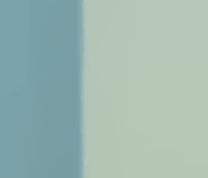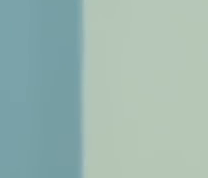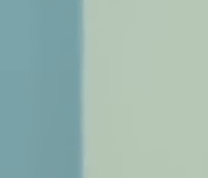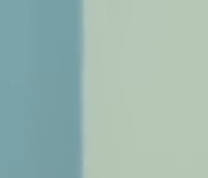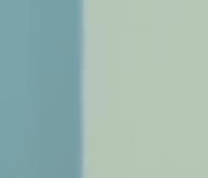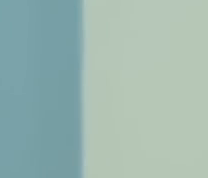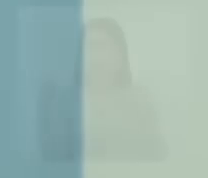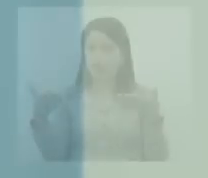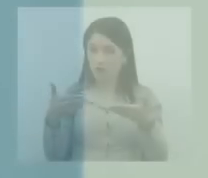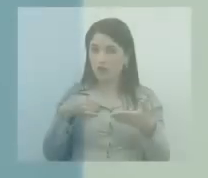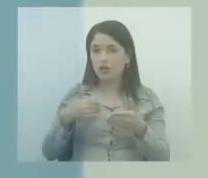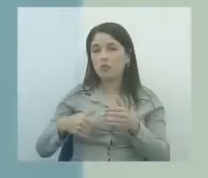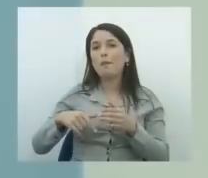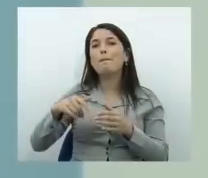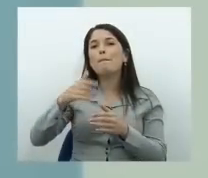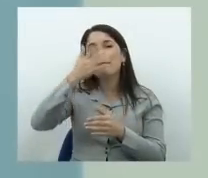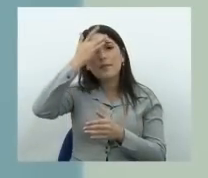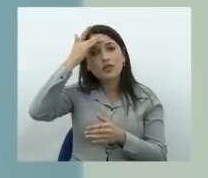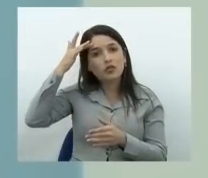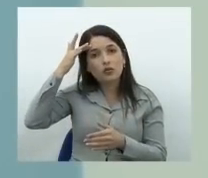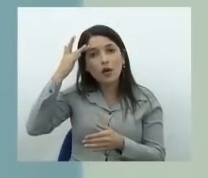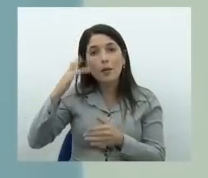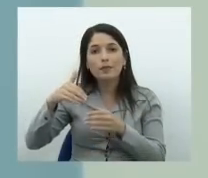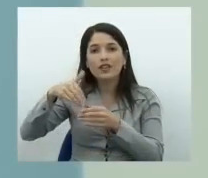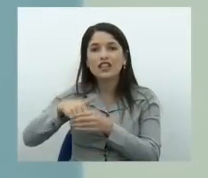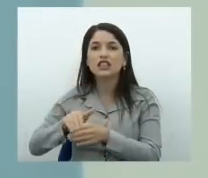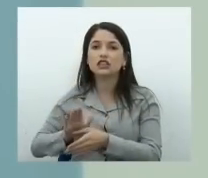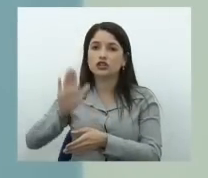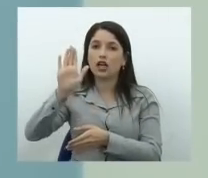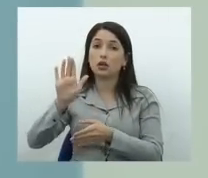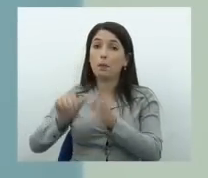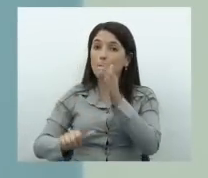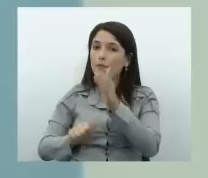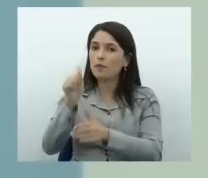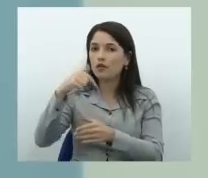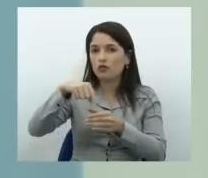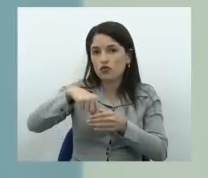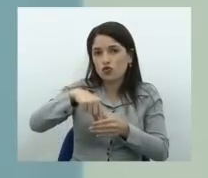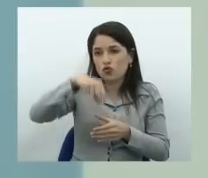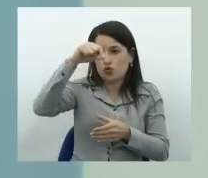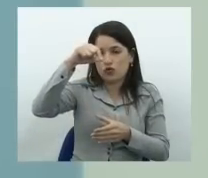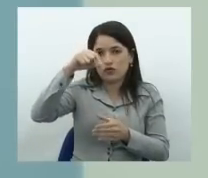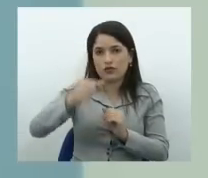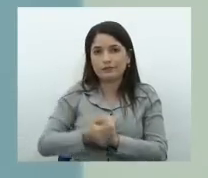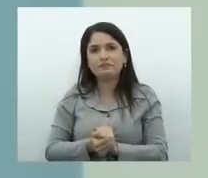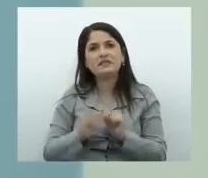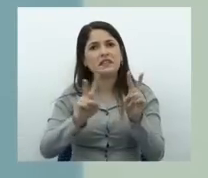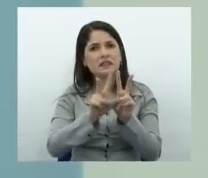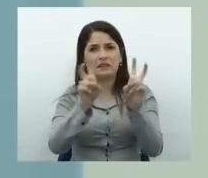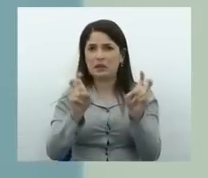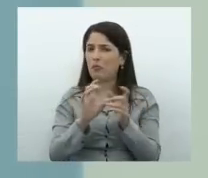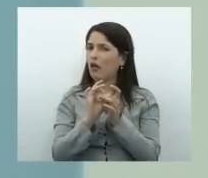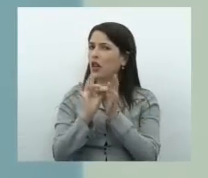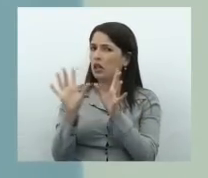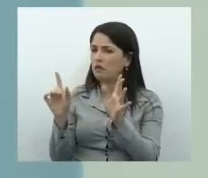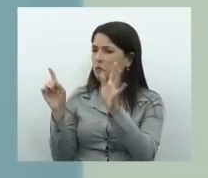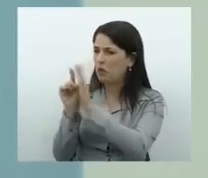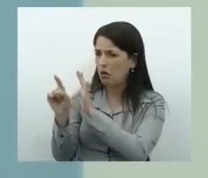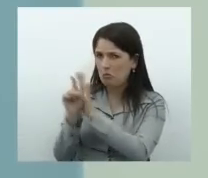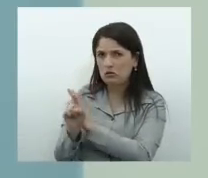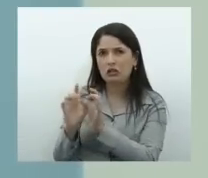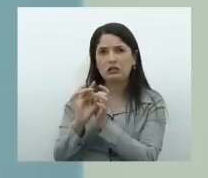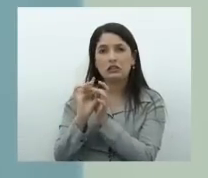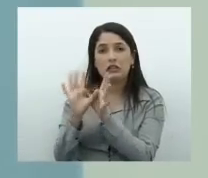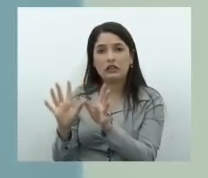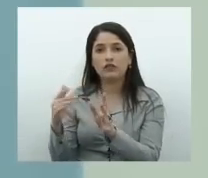reforçar. Eu vou sortear o primeiro candidato a perguntar. A temática é livre. Vai se dirigir a qualquer um dos outros oponentes. Depois só não